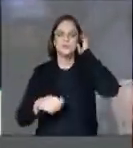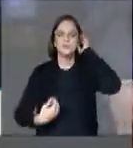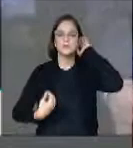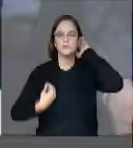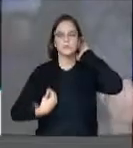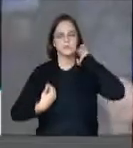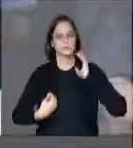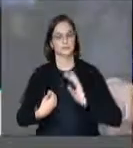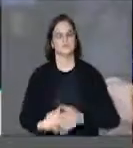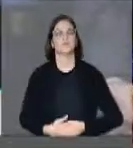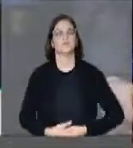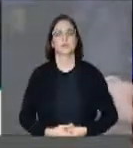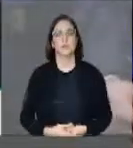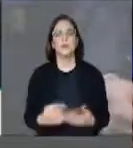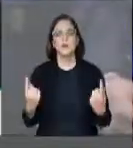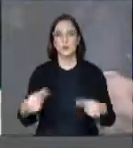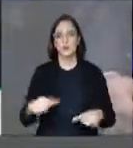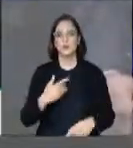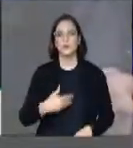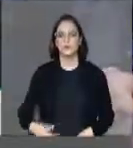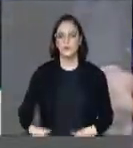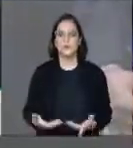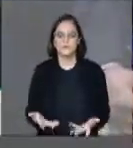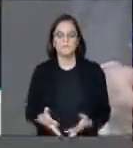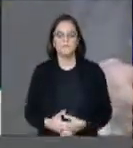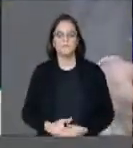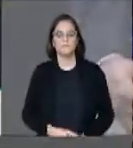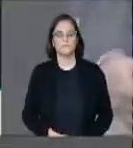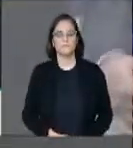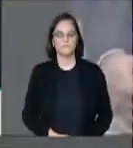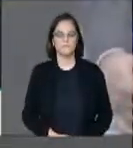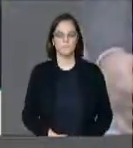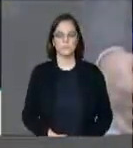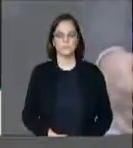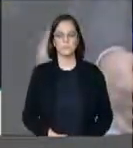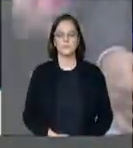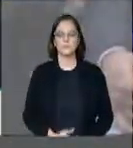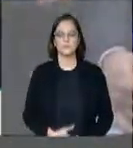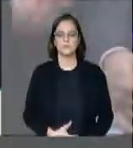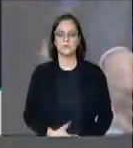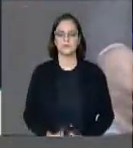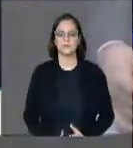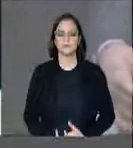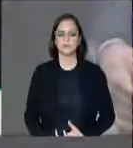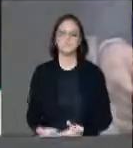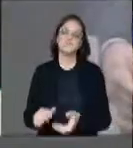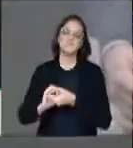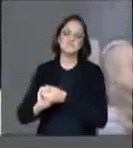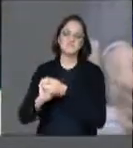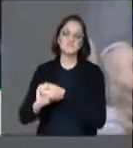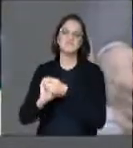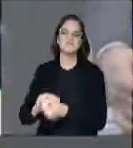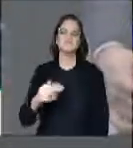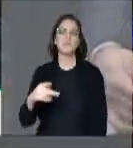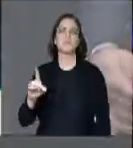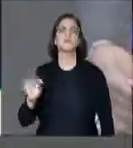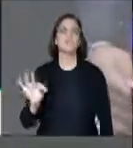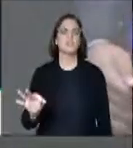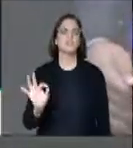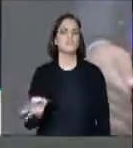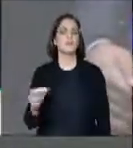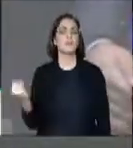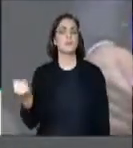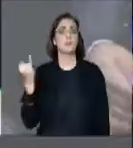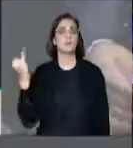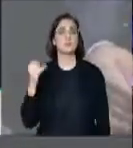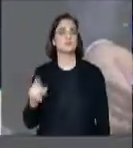casa ao governo Bolsonaro. Nós queremos cumprimentar o PDT por essa iniciativa tão importante.